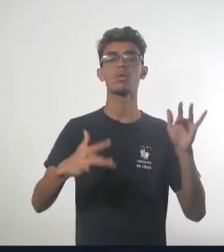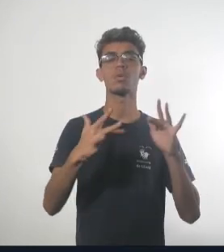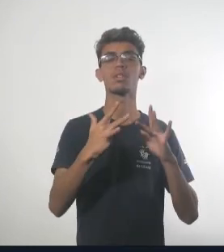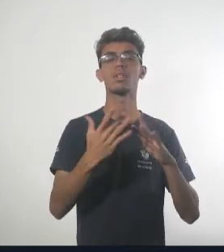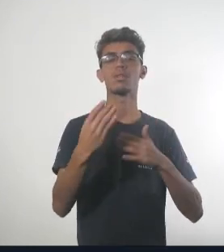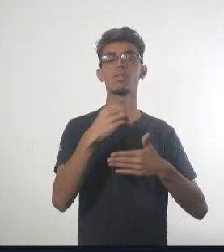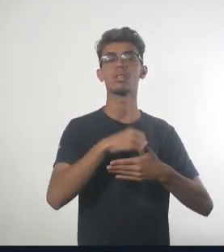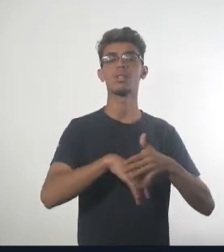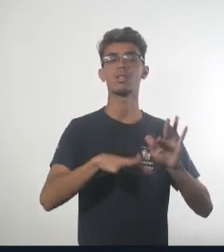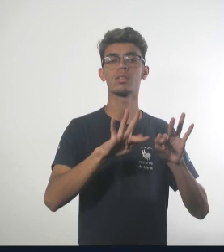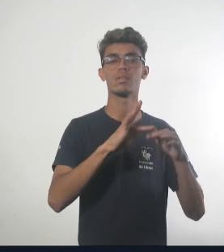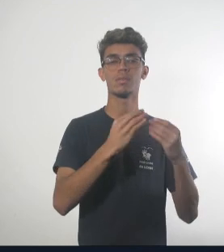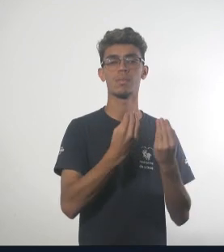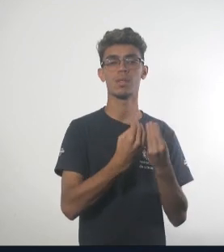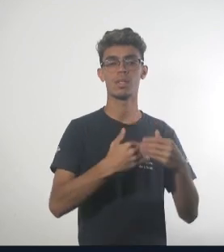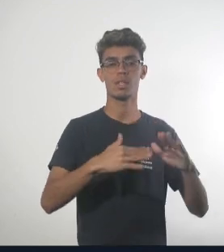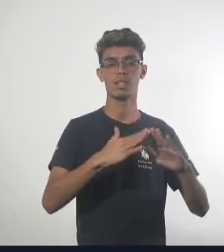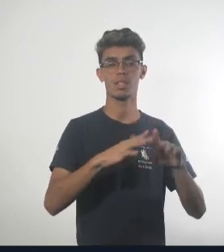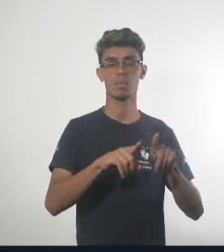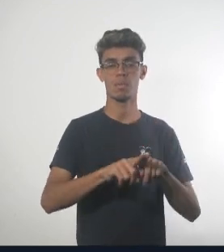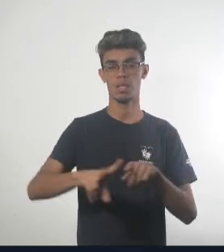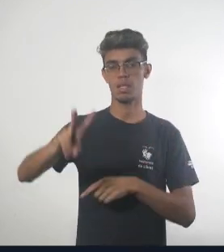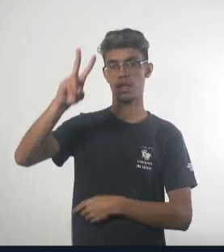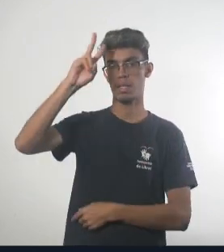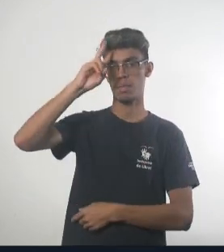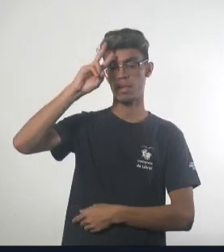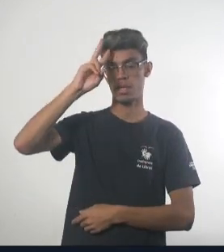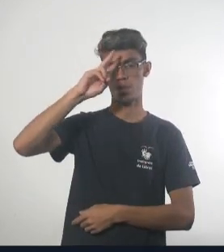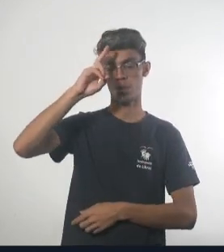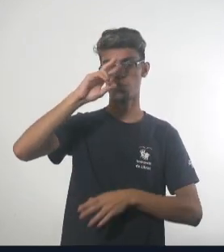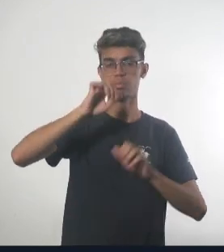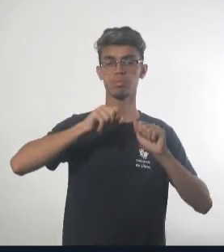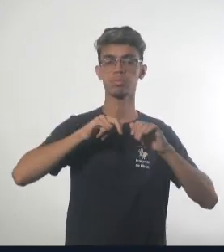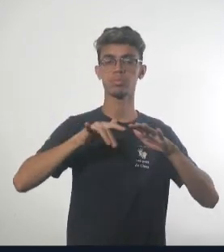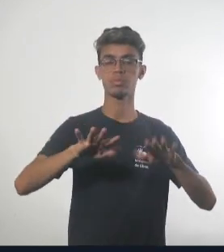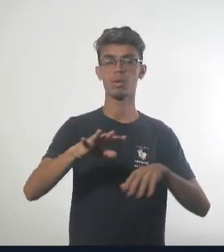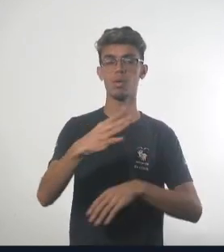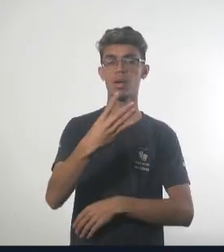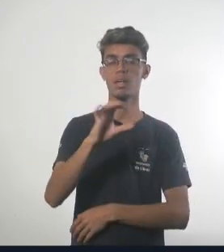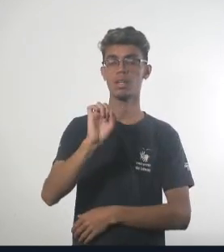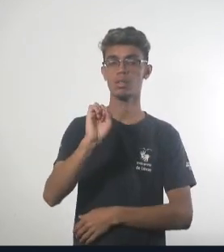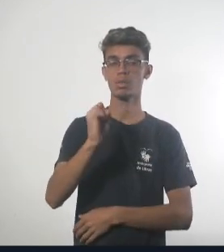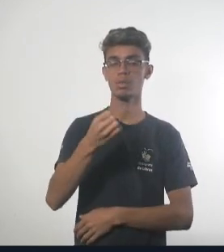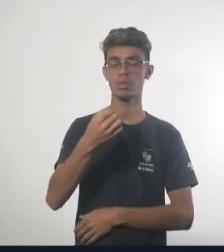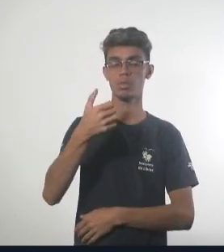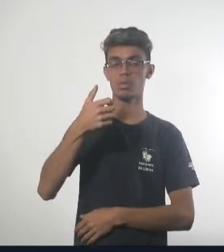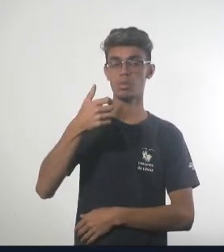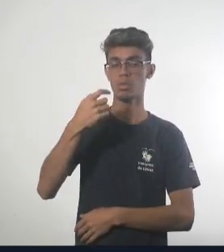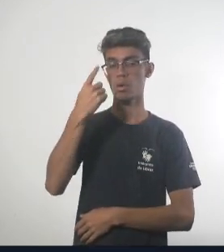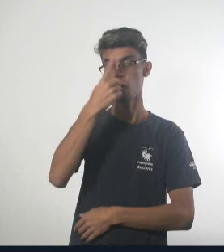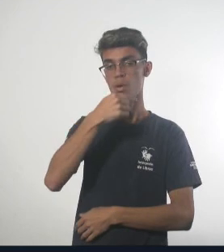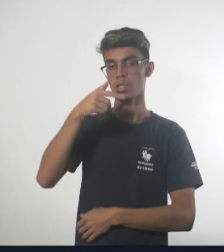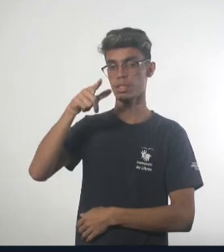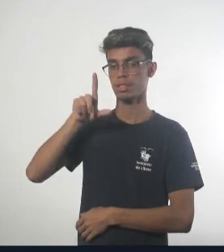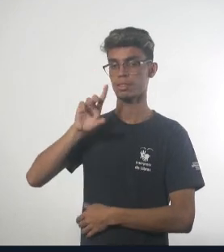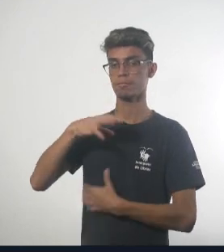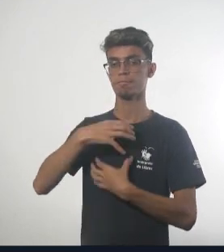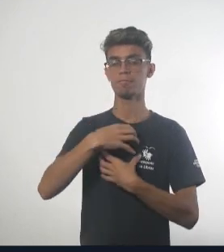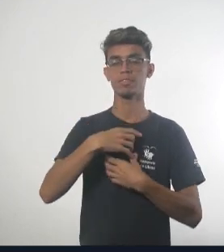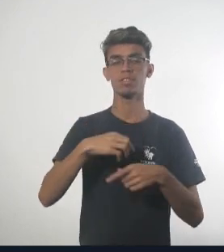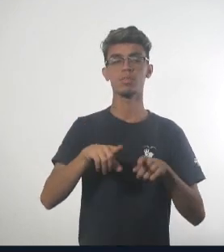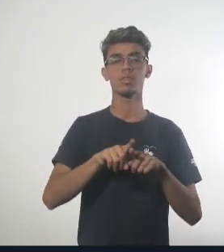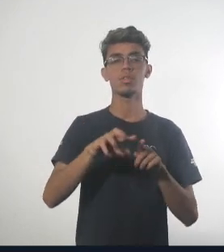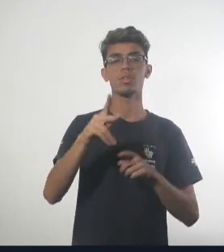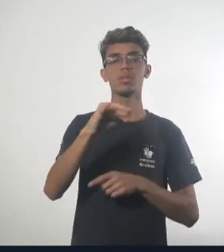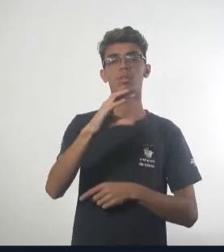domiciliares, e lembrando que o início da transmissão vai acontecer 48 horas antes do início dos sintomas, né, e o pico dessa